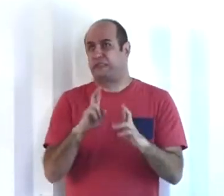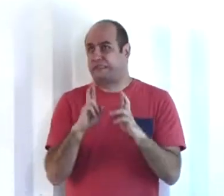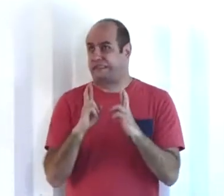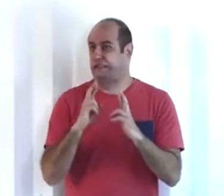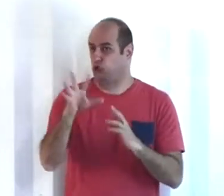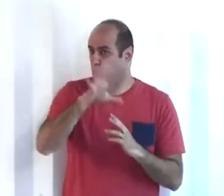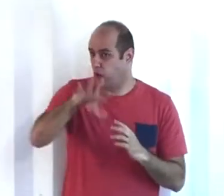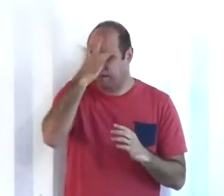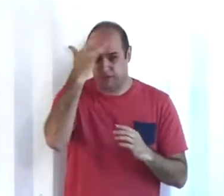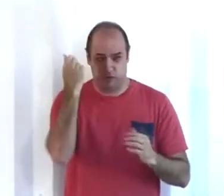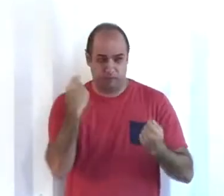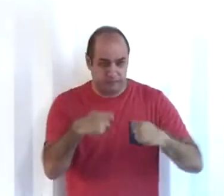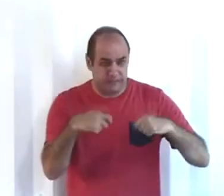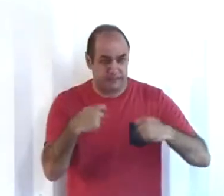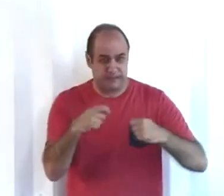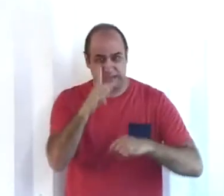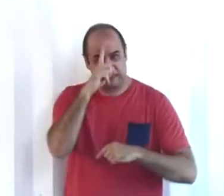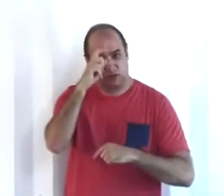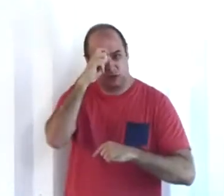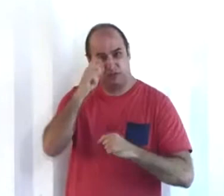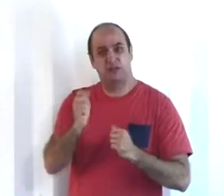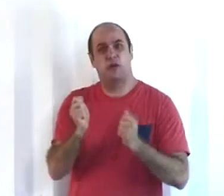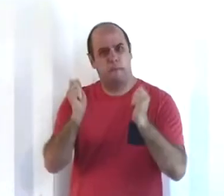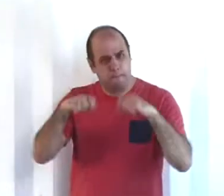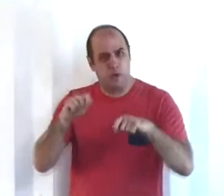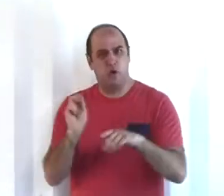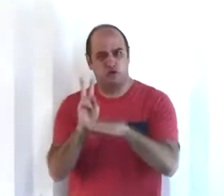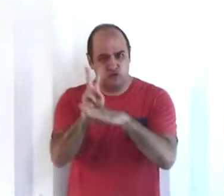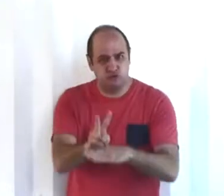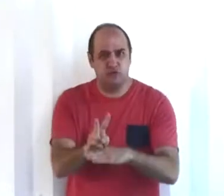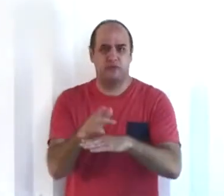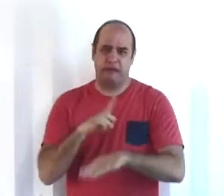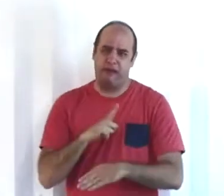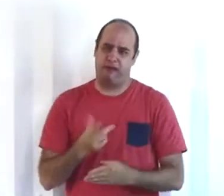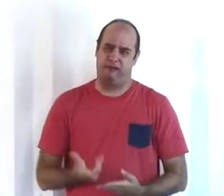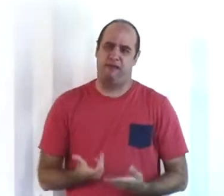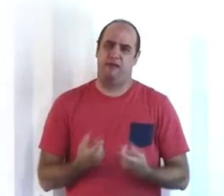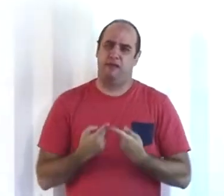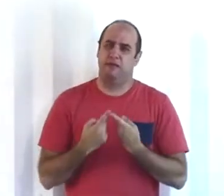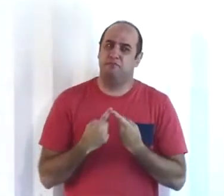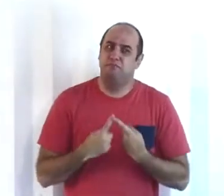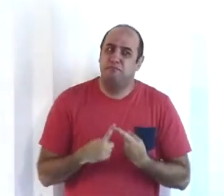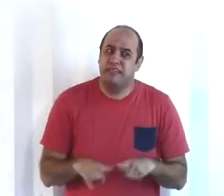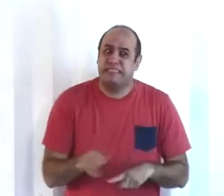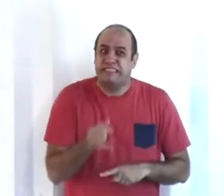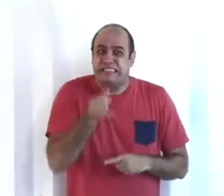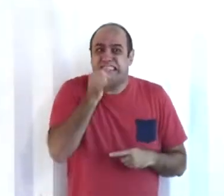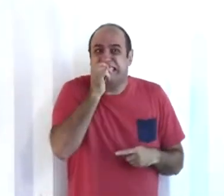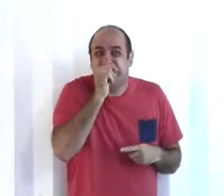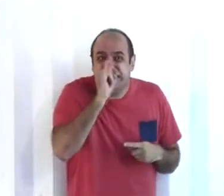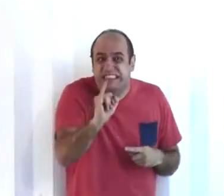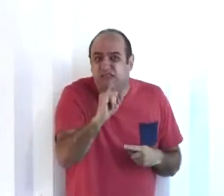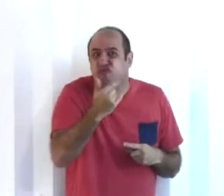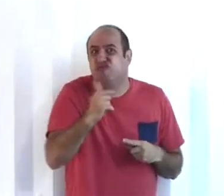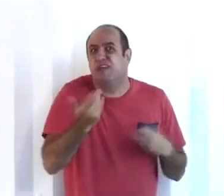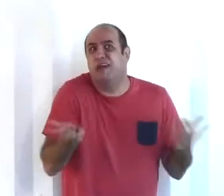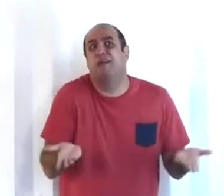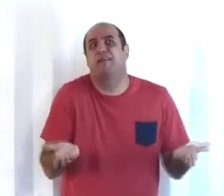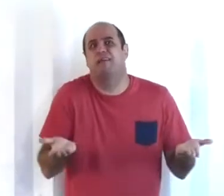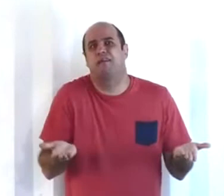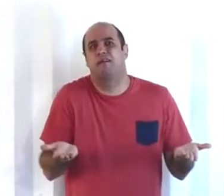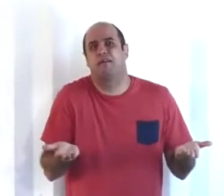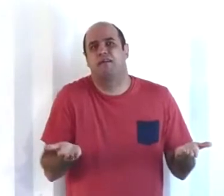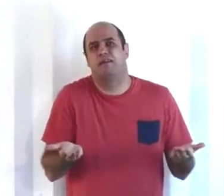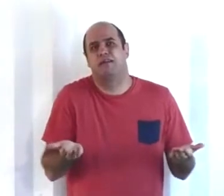das instituições de saúde tenham esse atendimento. Mas, e se não for possível? Então, em